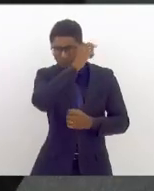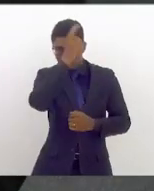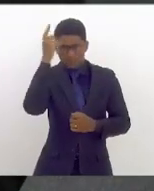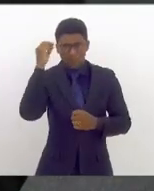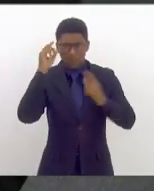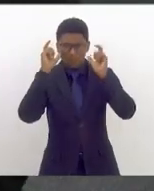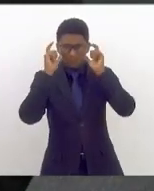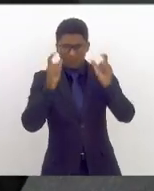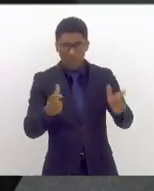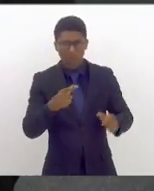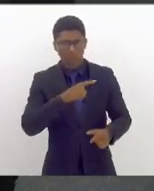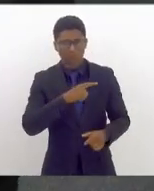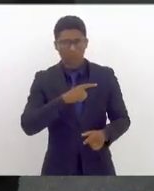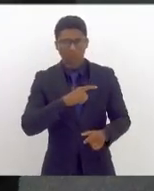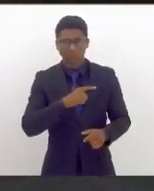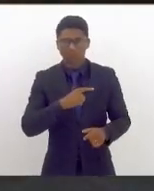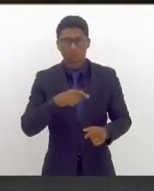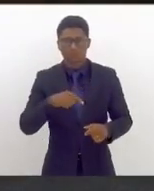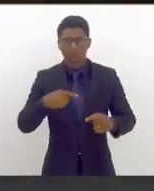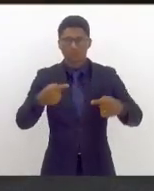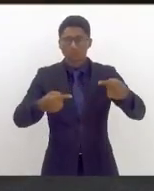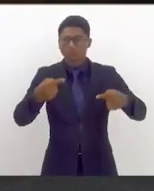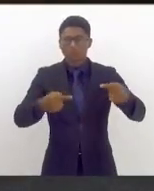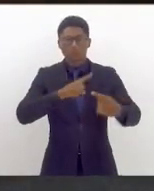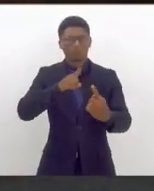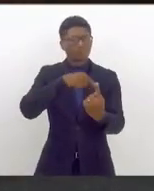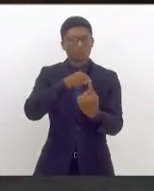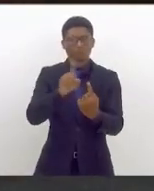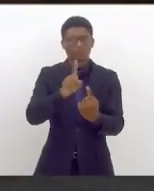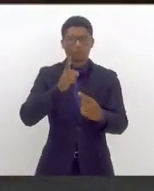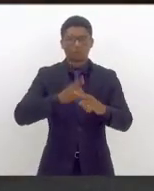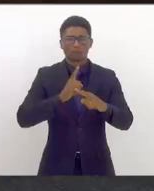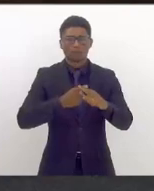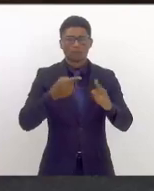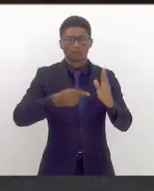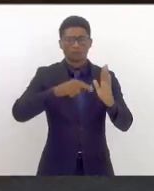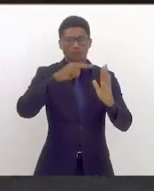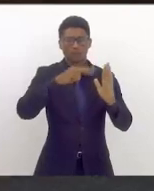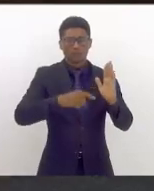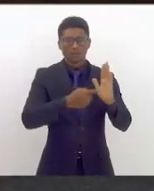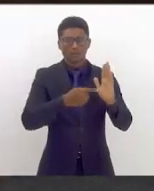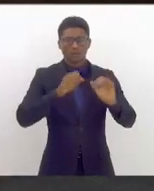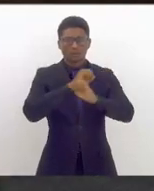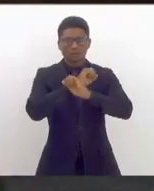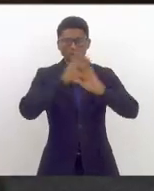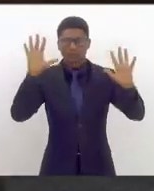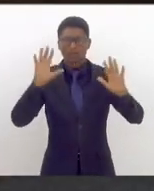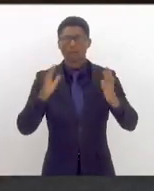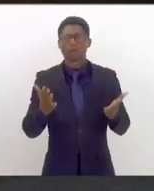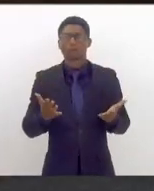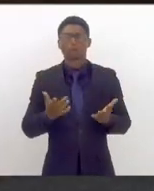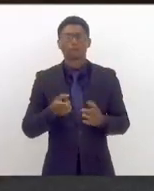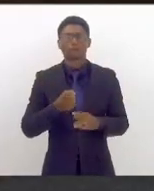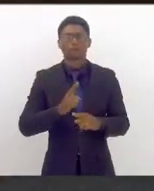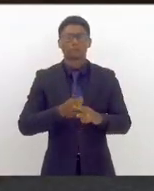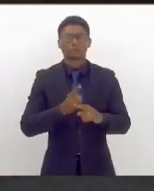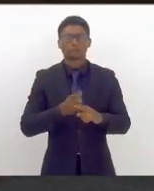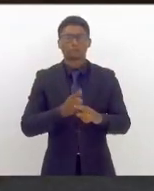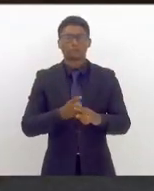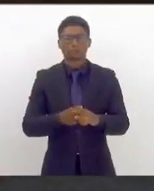que não é um objeto da discussão até porque a leitura é Clara Deputado Municipal não se pretende atacar a figura